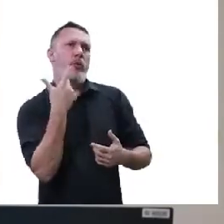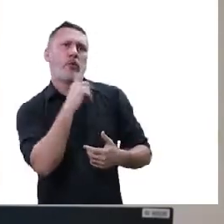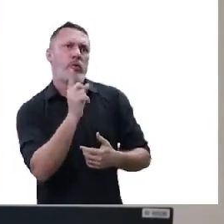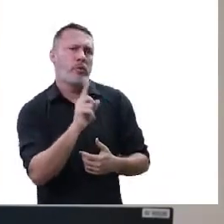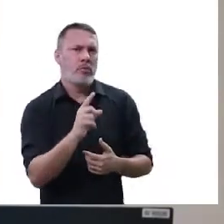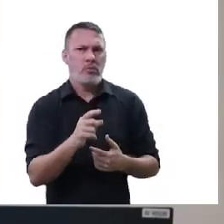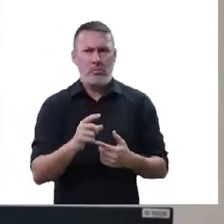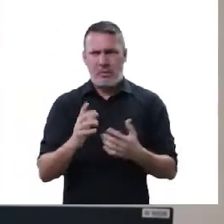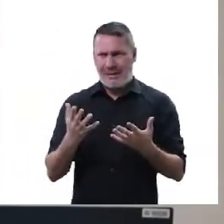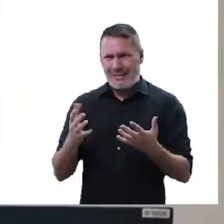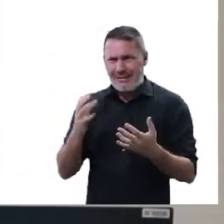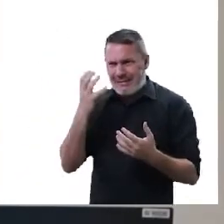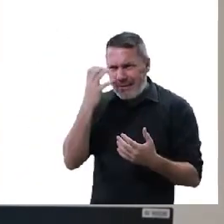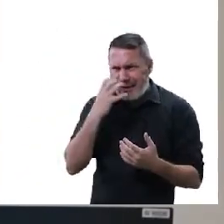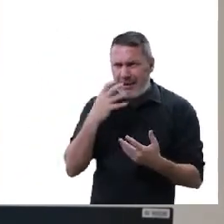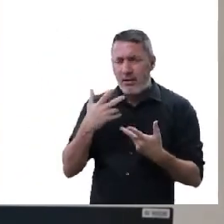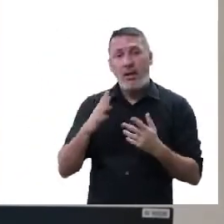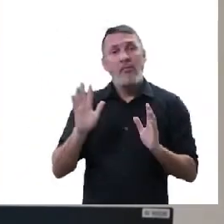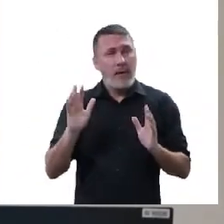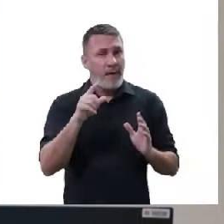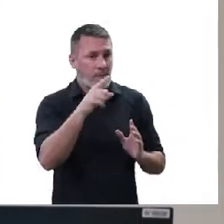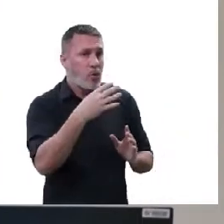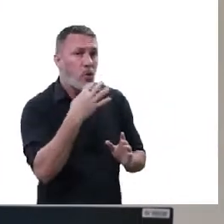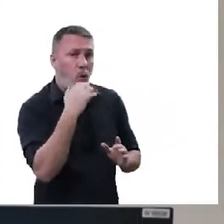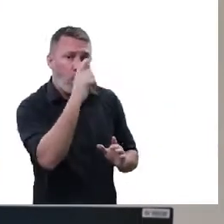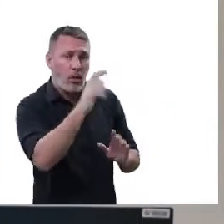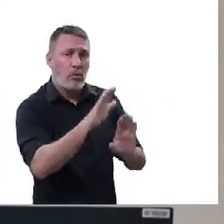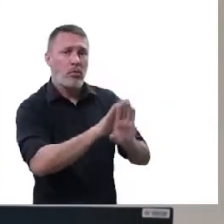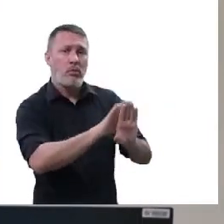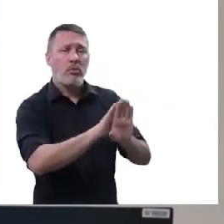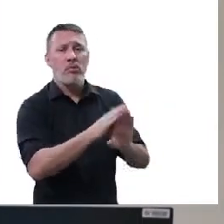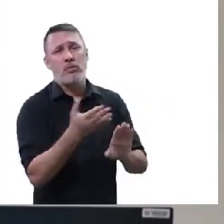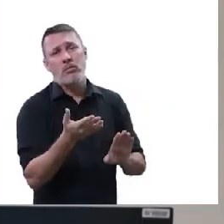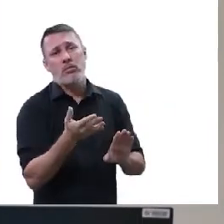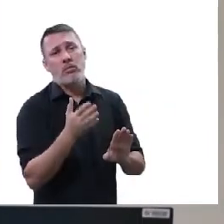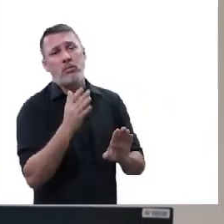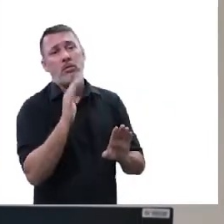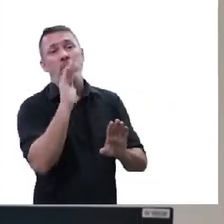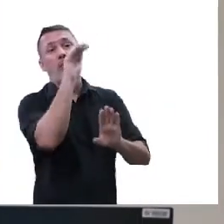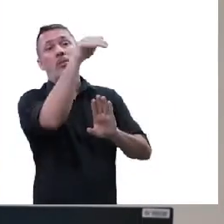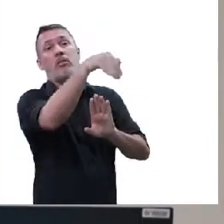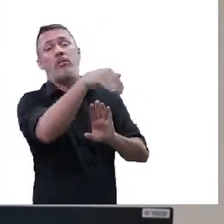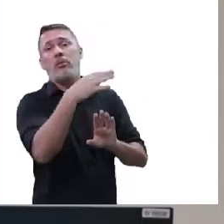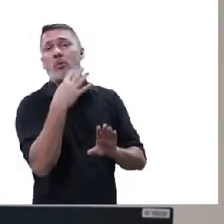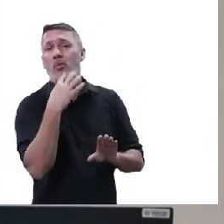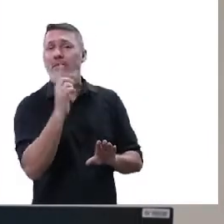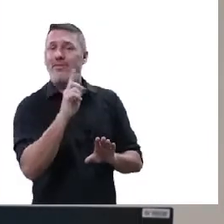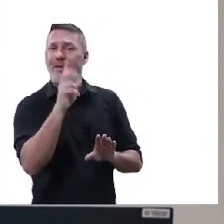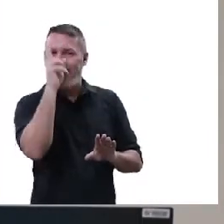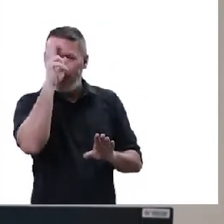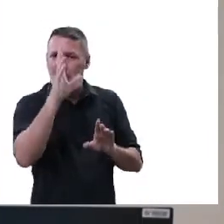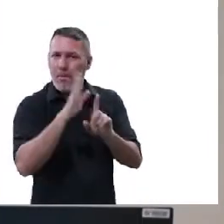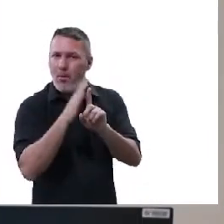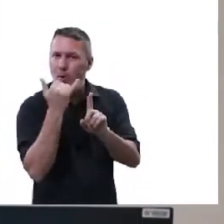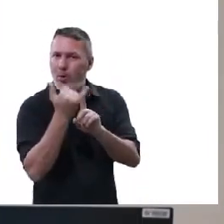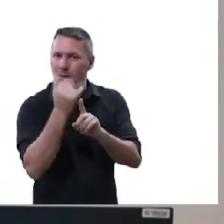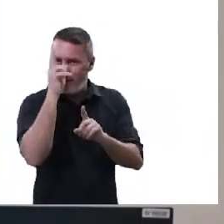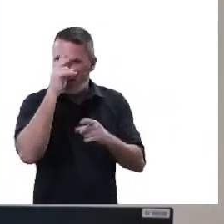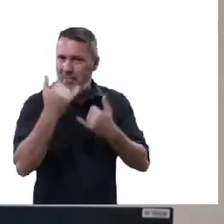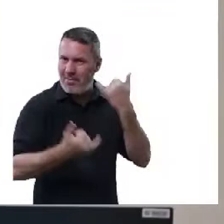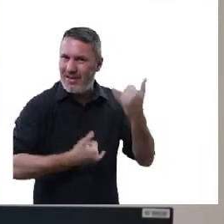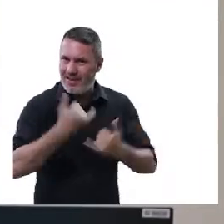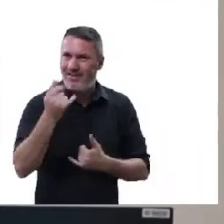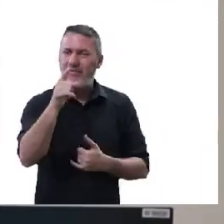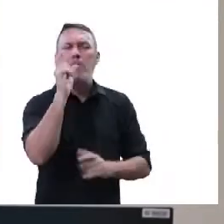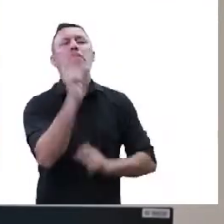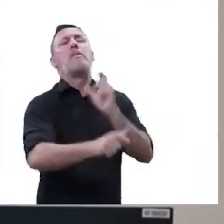ah, professor, você está pegando pesado. Não, porque você não conhece o indivíduo. Lembra da nossa aula do bullying? Tome muito cuidado com quem você vai brincar, o que você